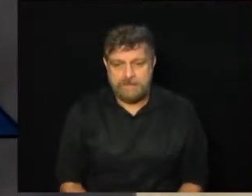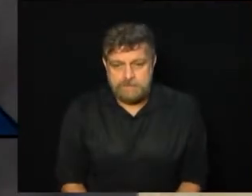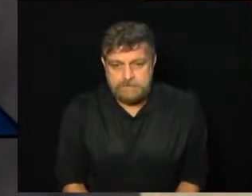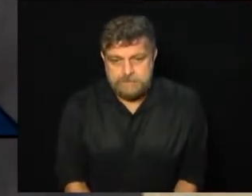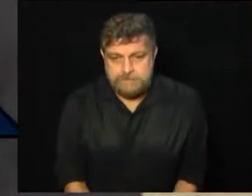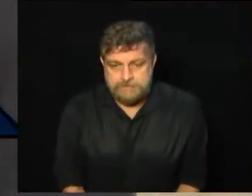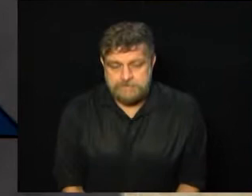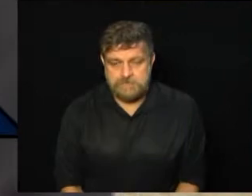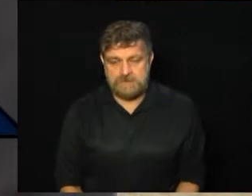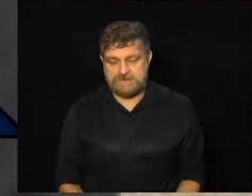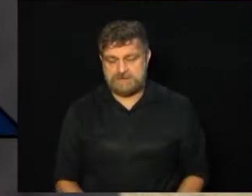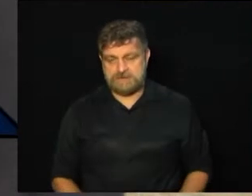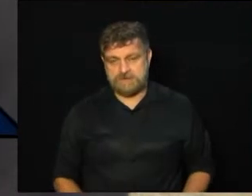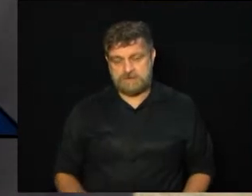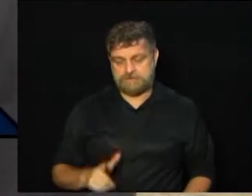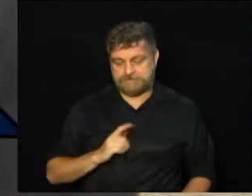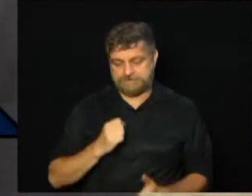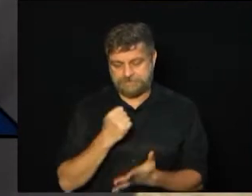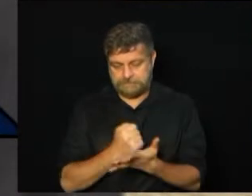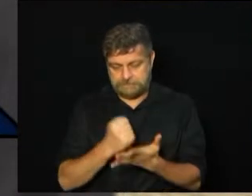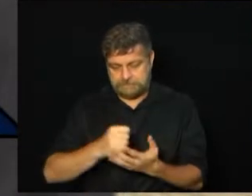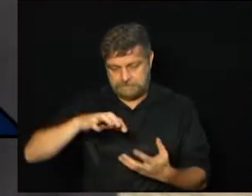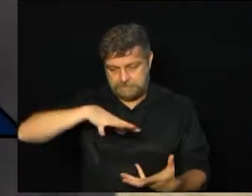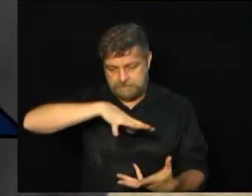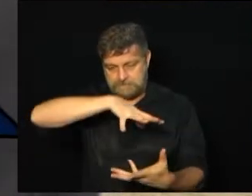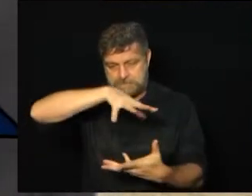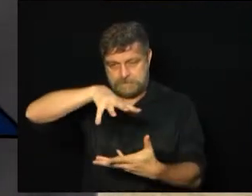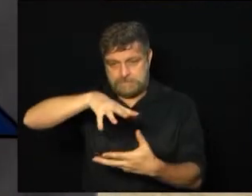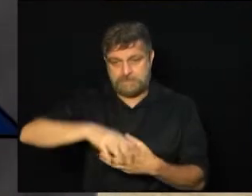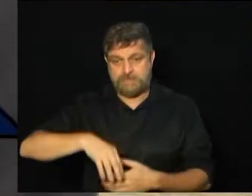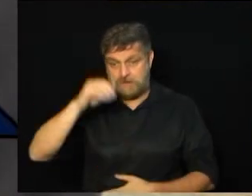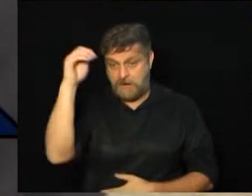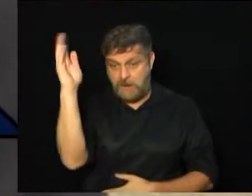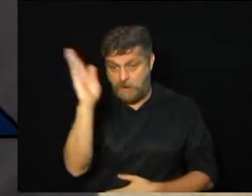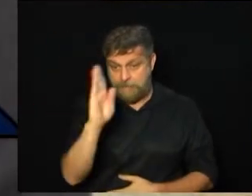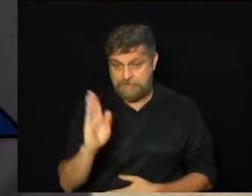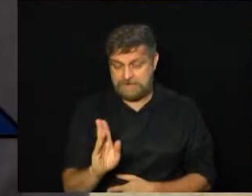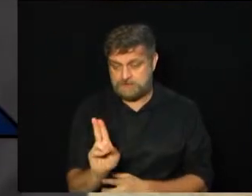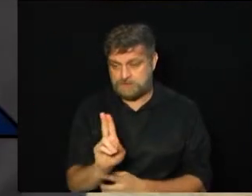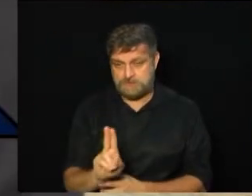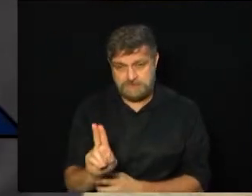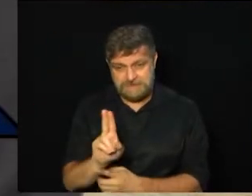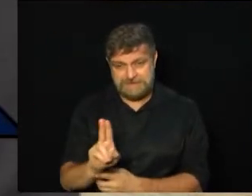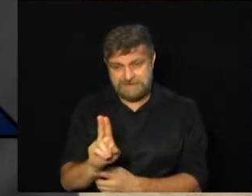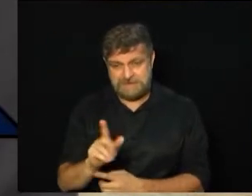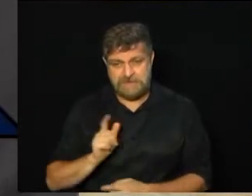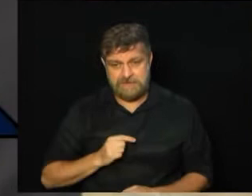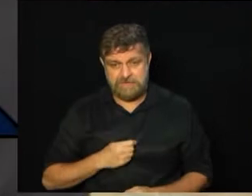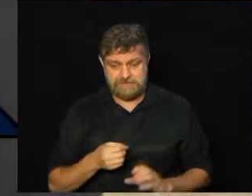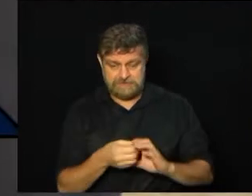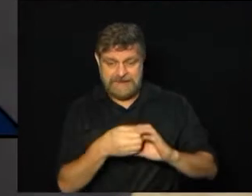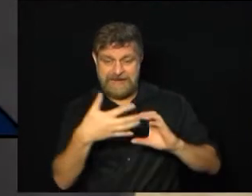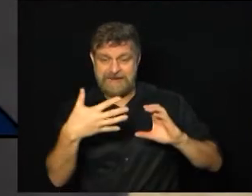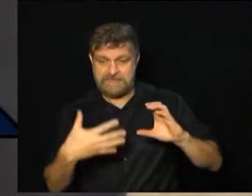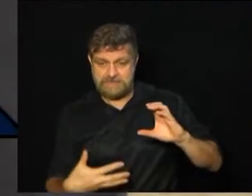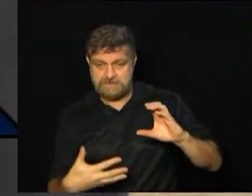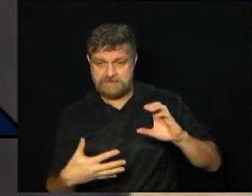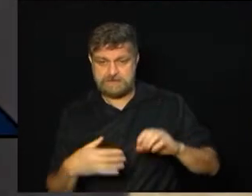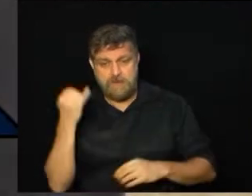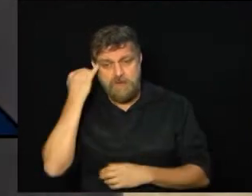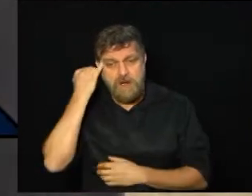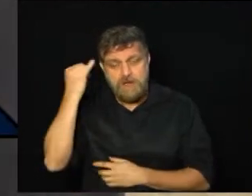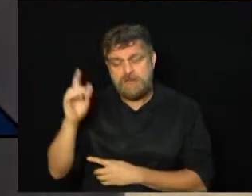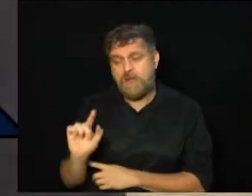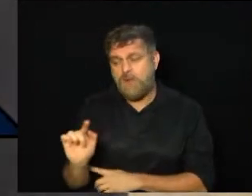Existem alguns protocolos mundiais e até protocolos que o próprio Brasil utiliza para fazer essa classificação. A ideia é